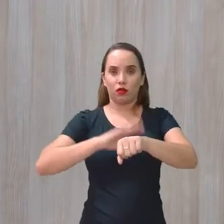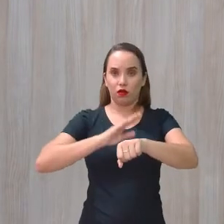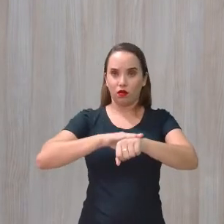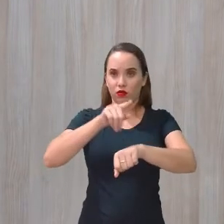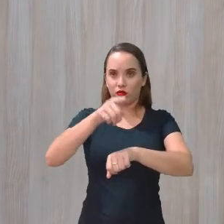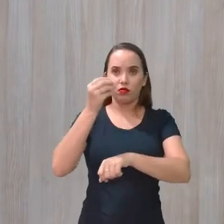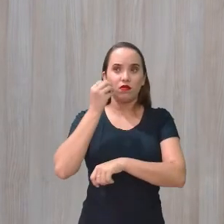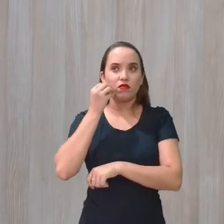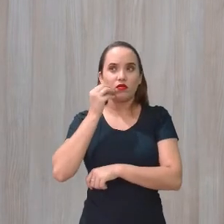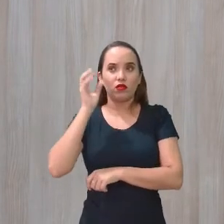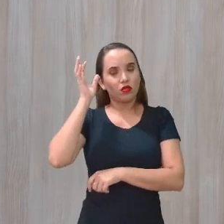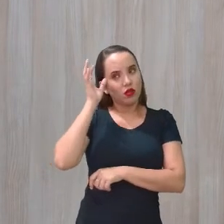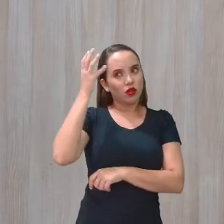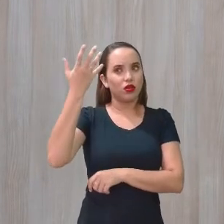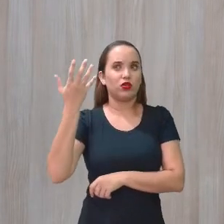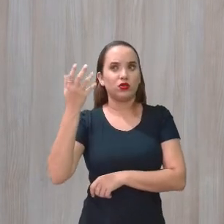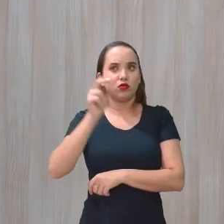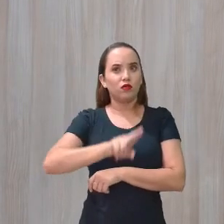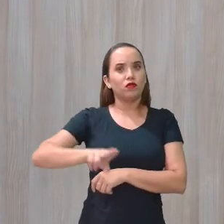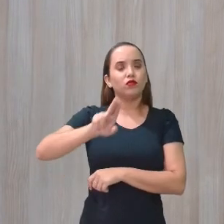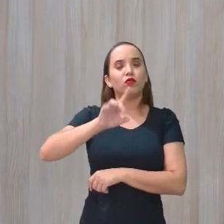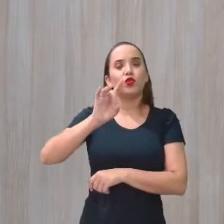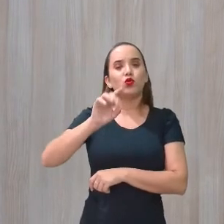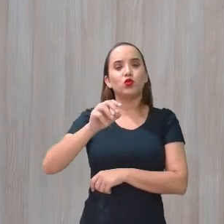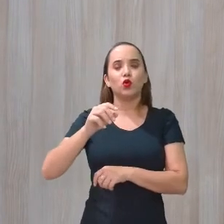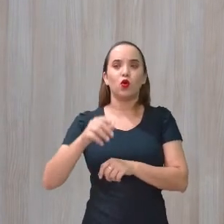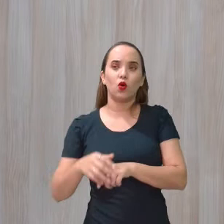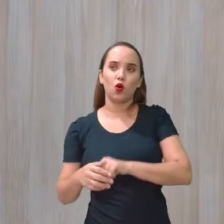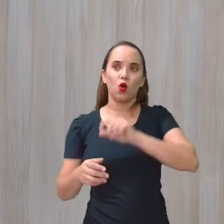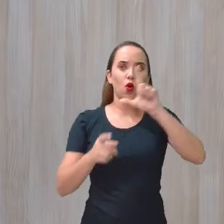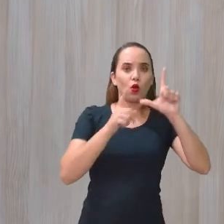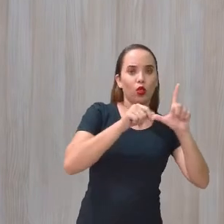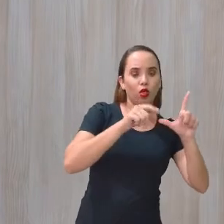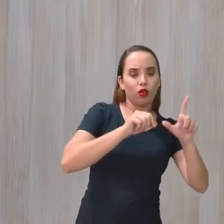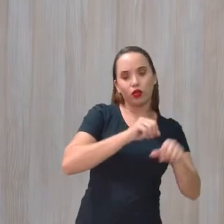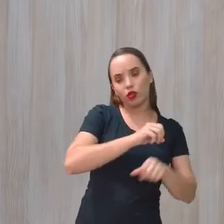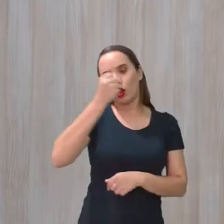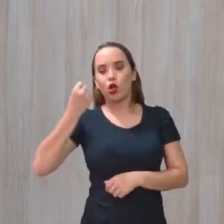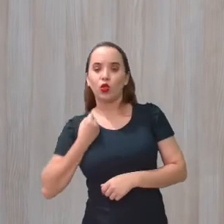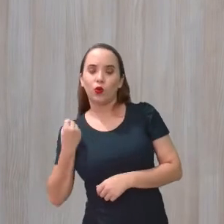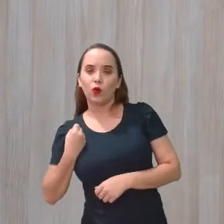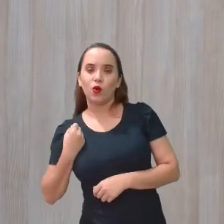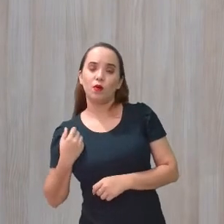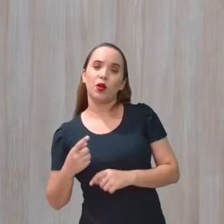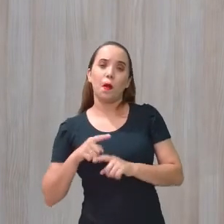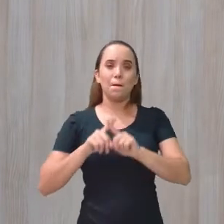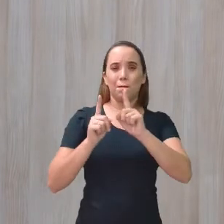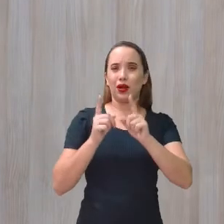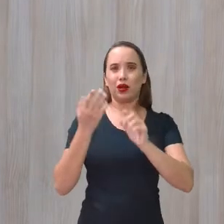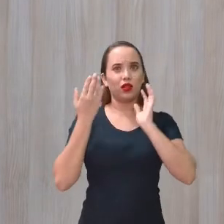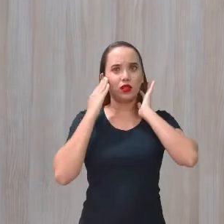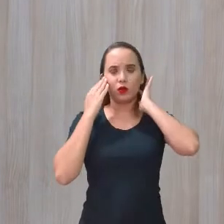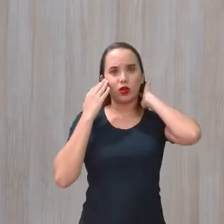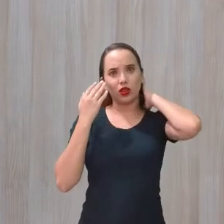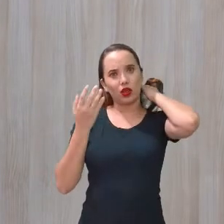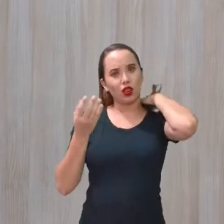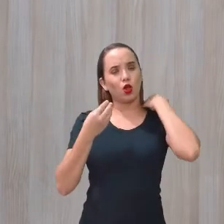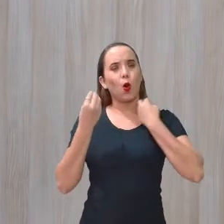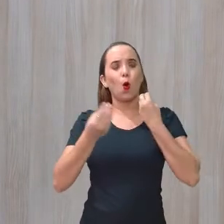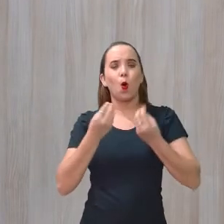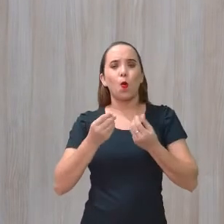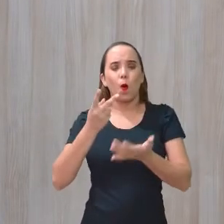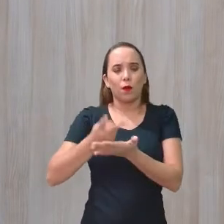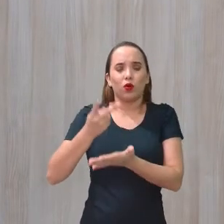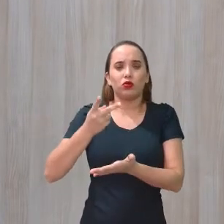resolver equações só com a técnica de letra para um lado, número para o outro, mas não entende como é que é essa passagem, fica uma coisa